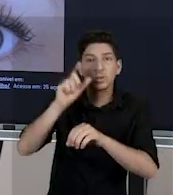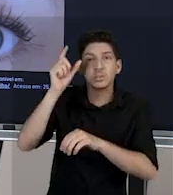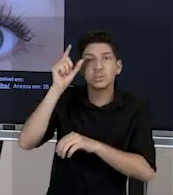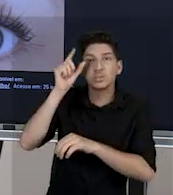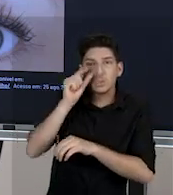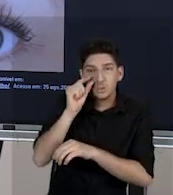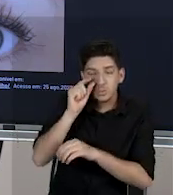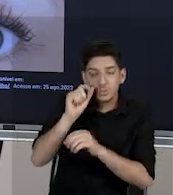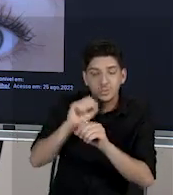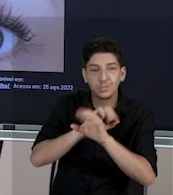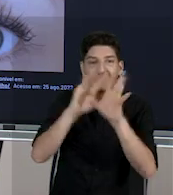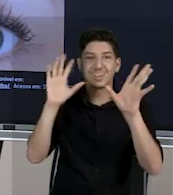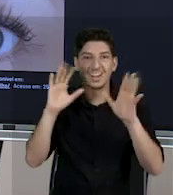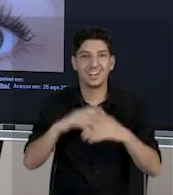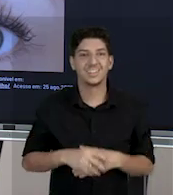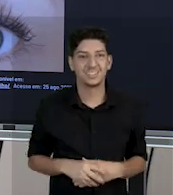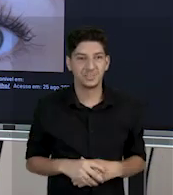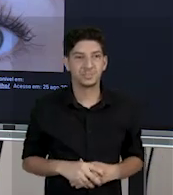claro.